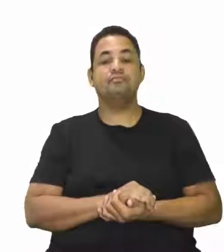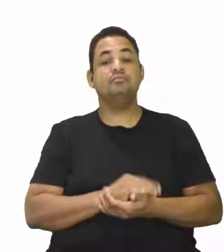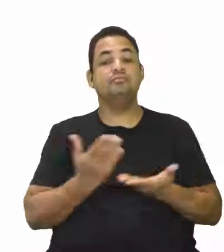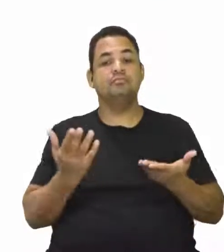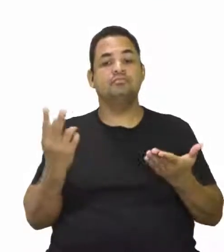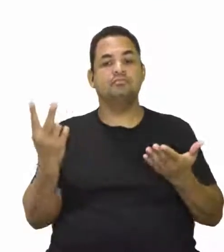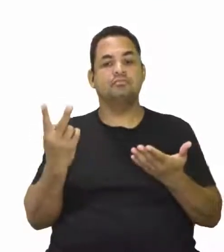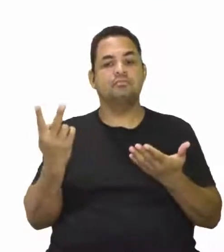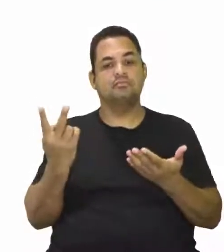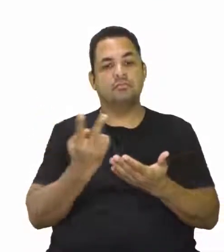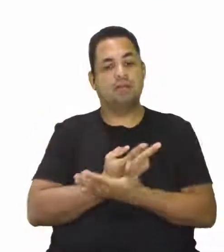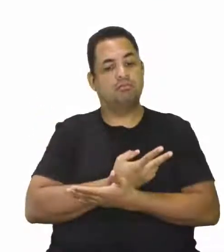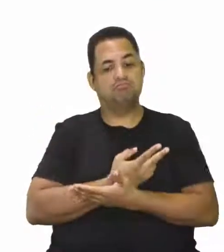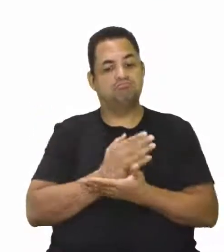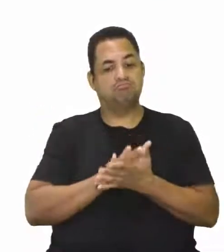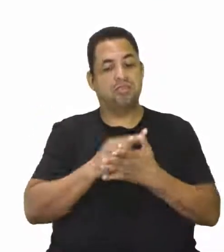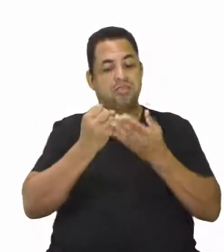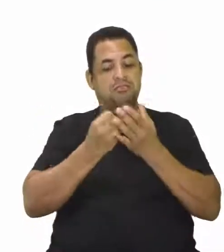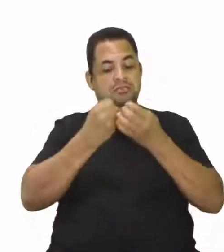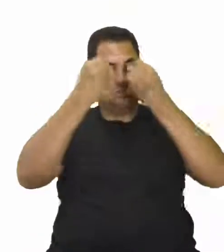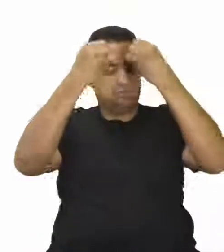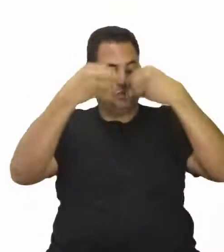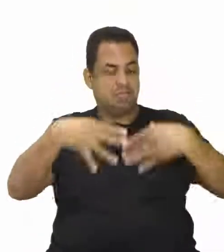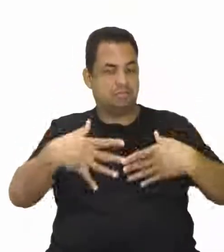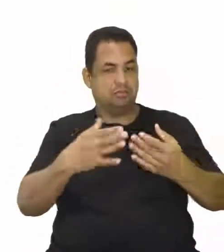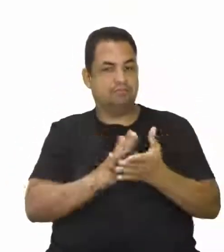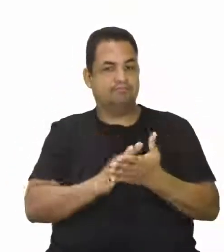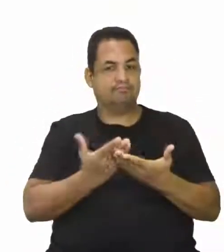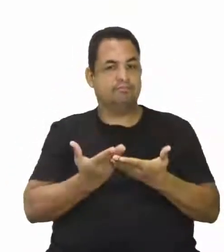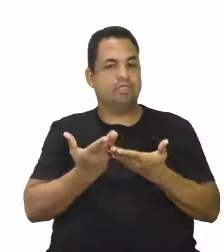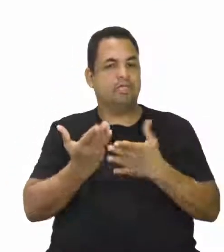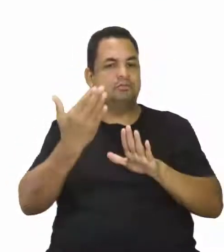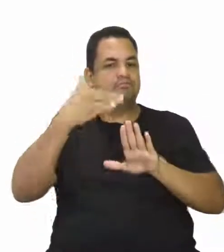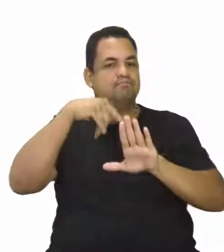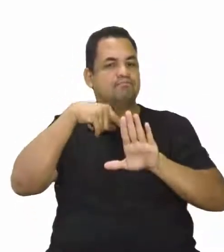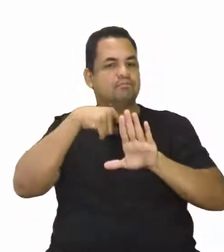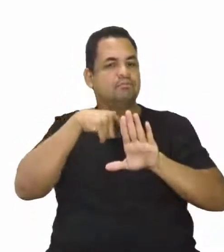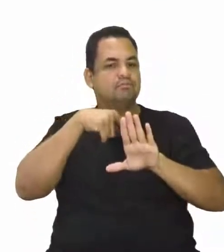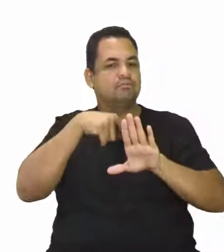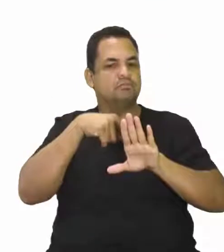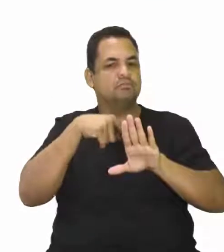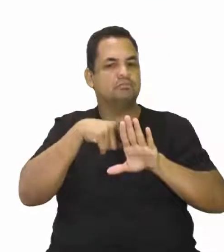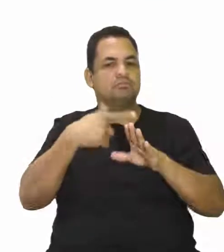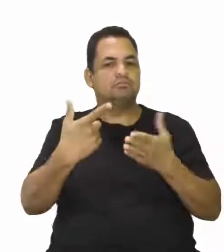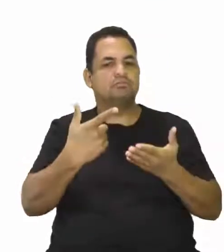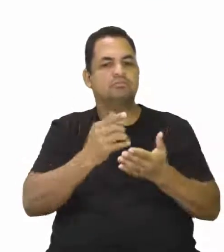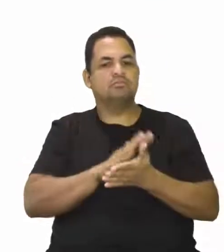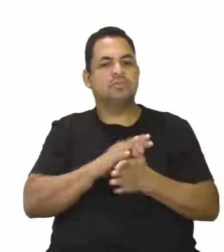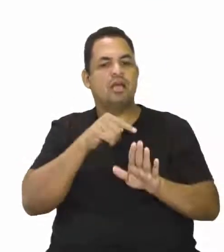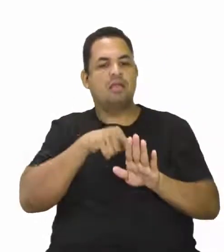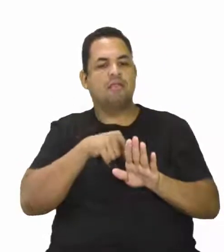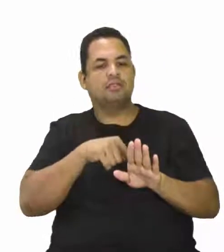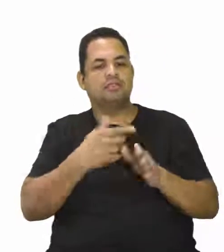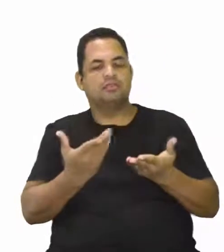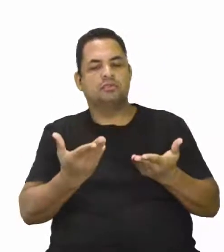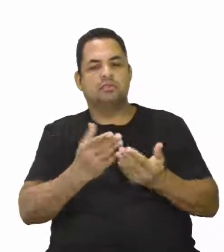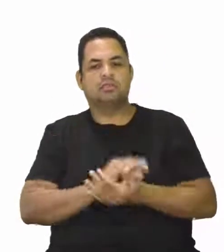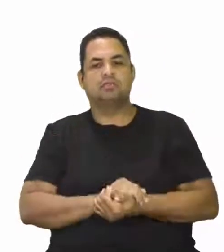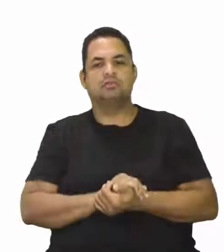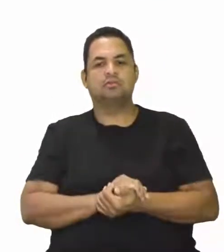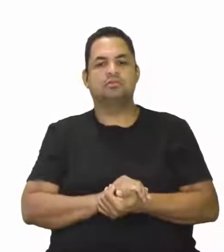é explícito. Às vezes vem ali através da forma implícita